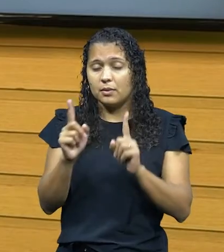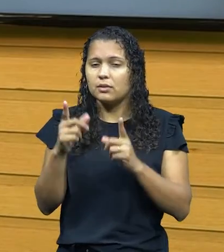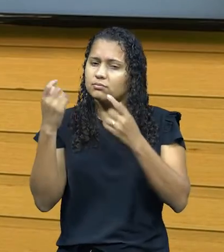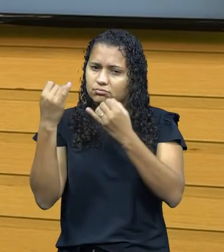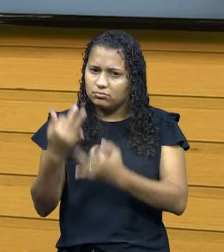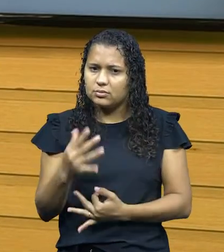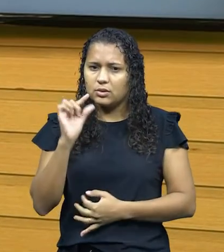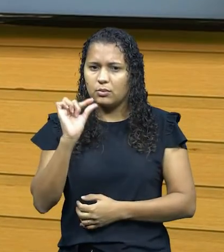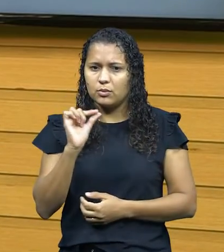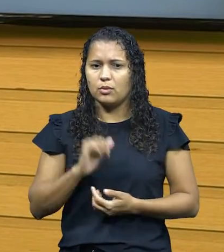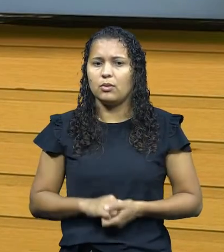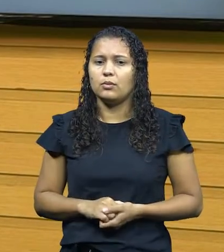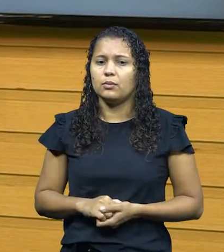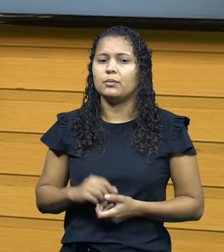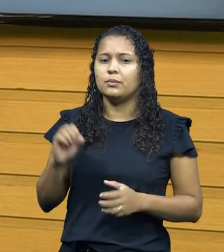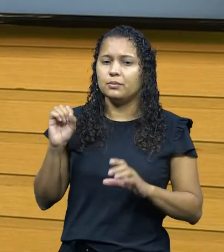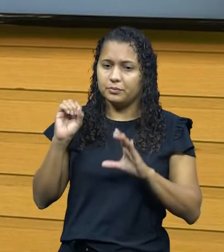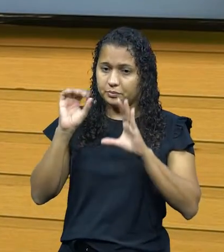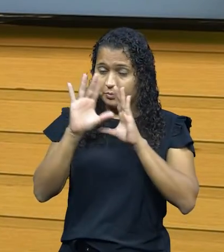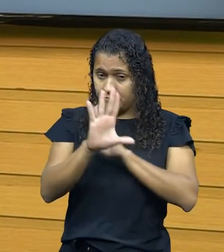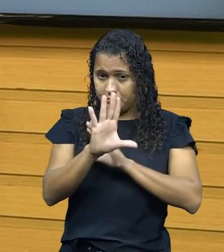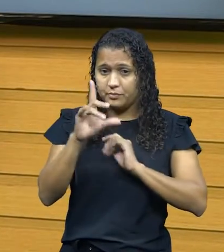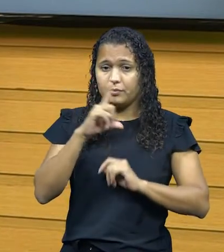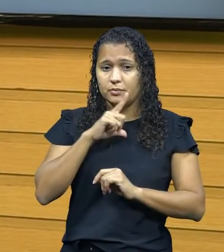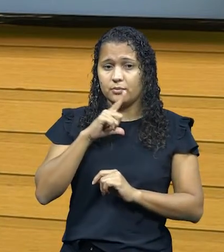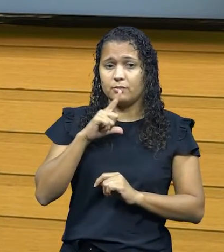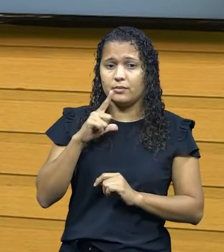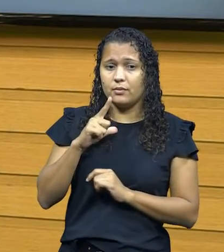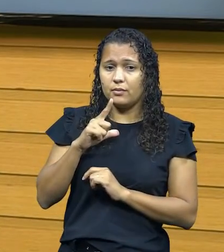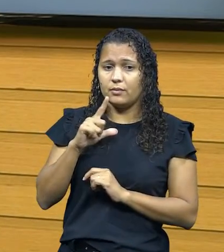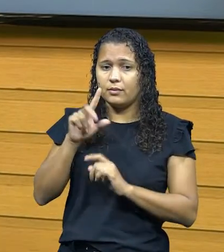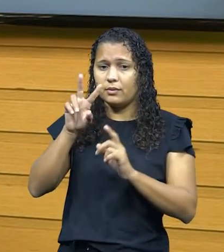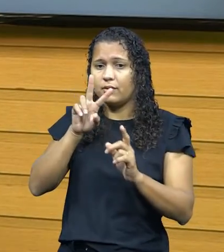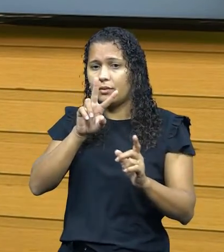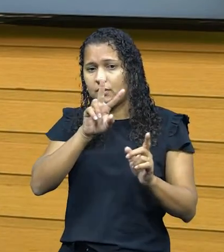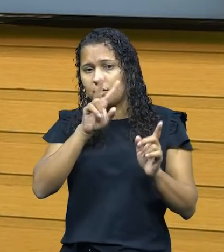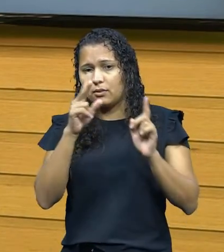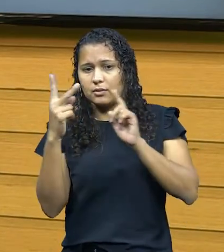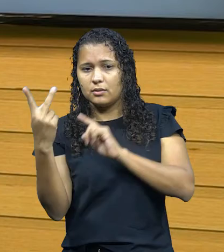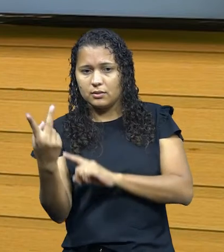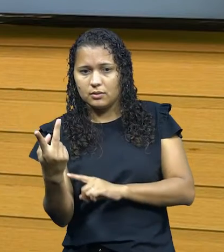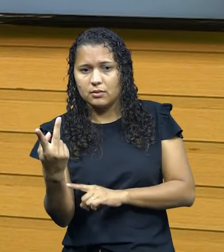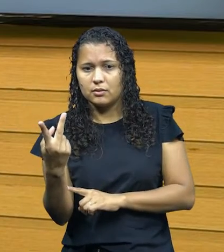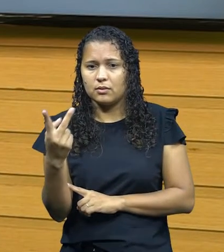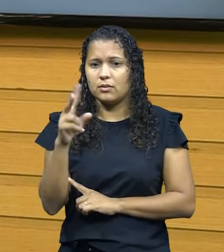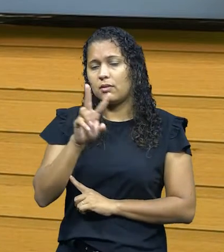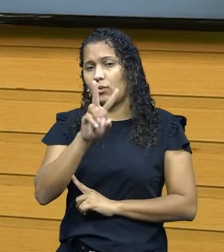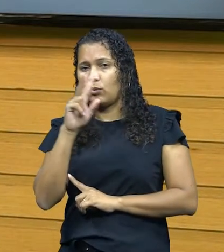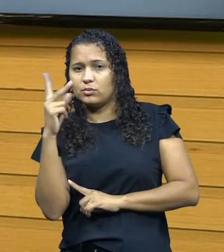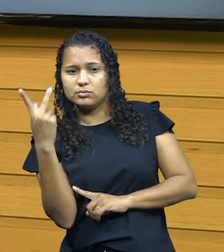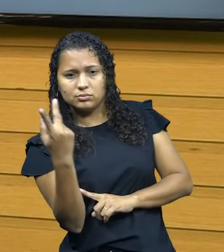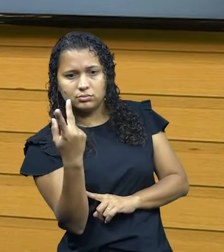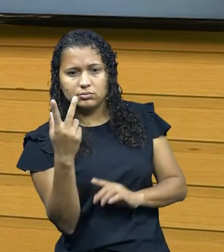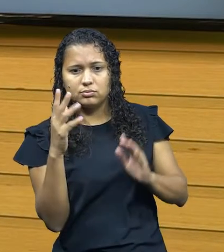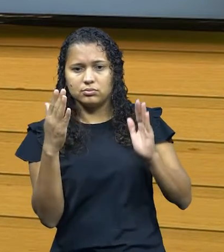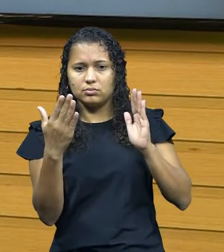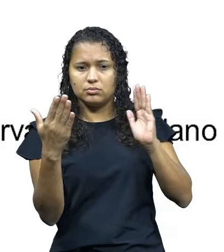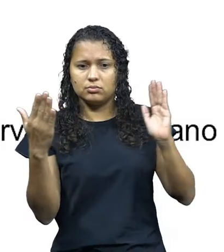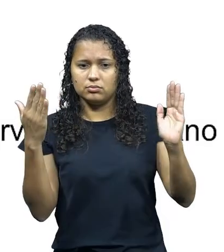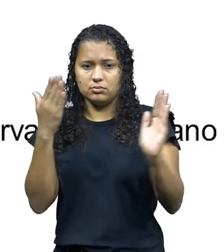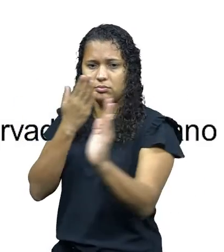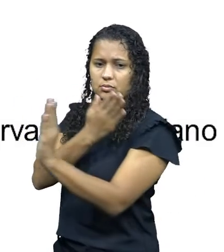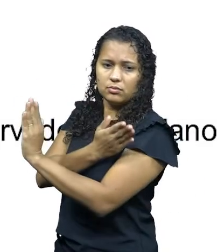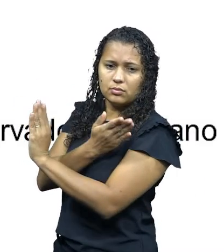diedro, ele aparece, esse ângulo, só que inverso, só que ao contrário,